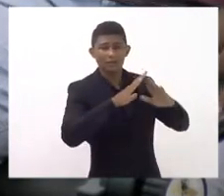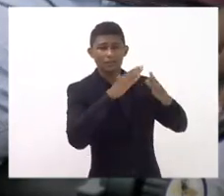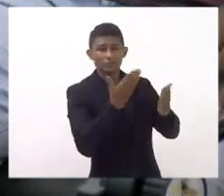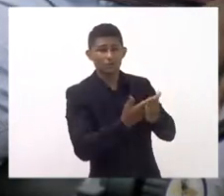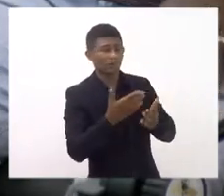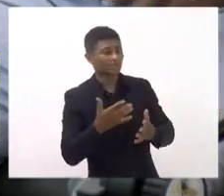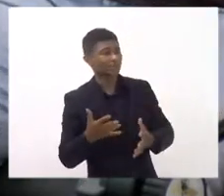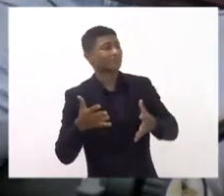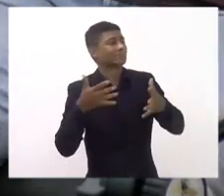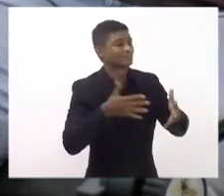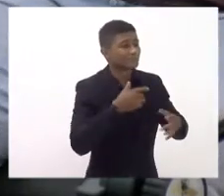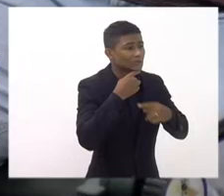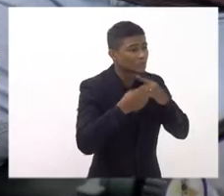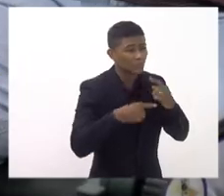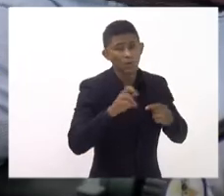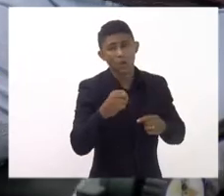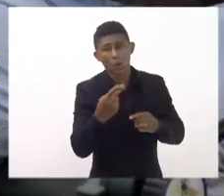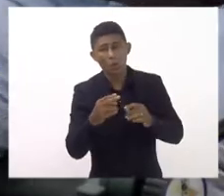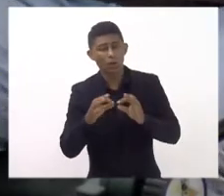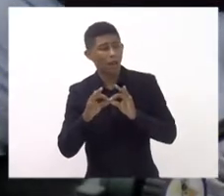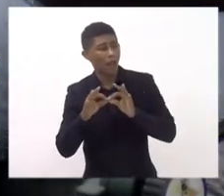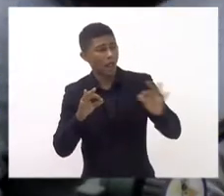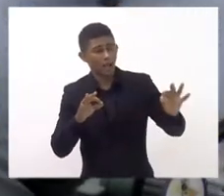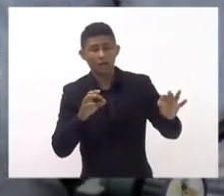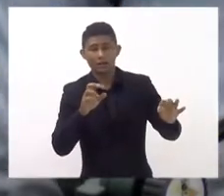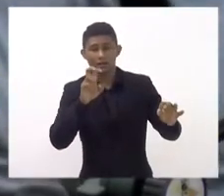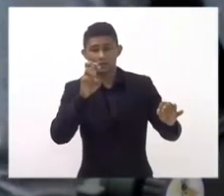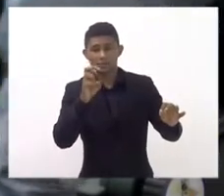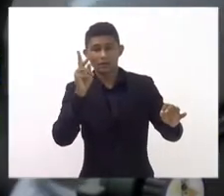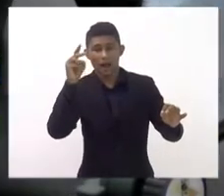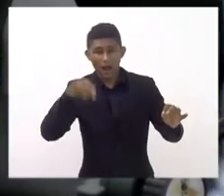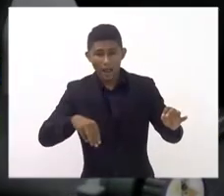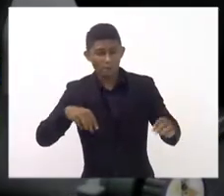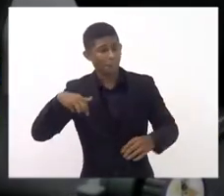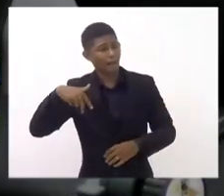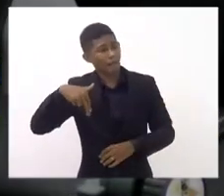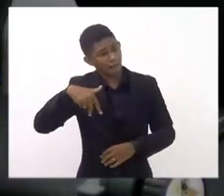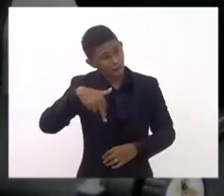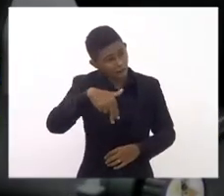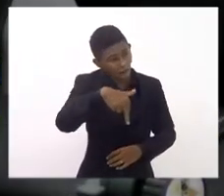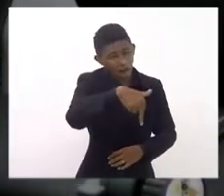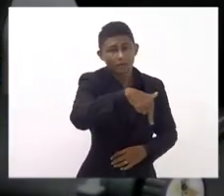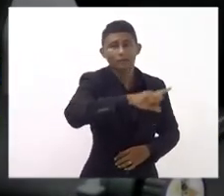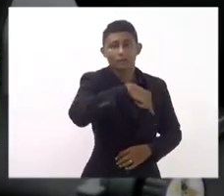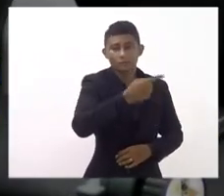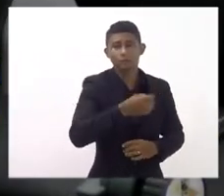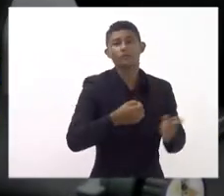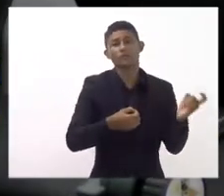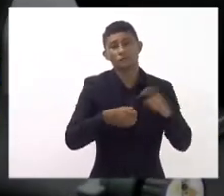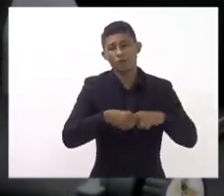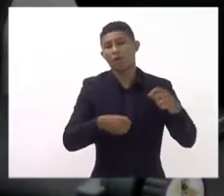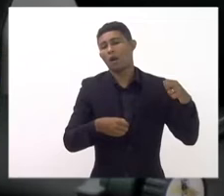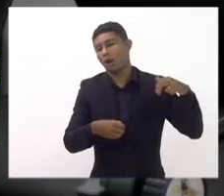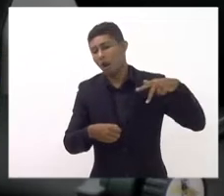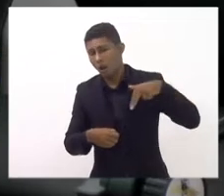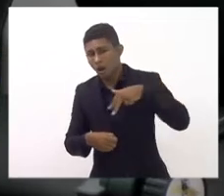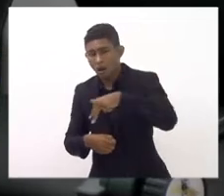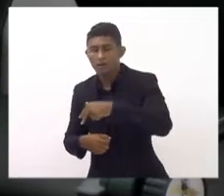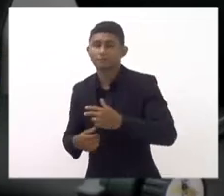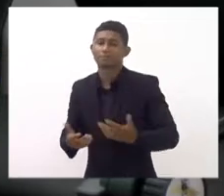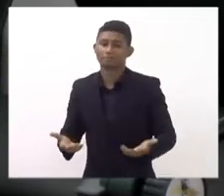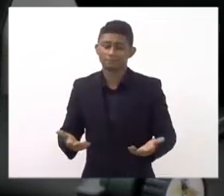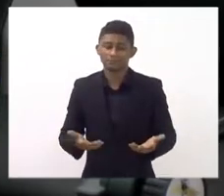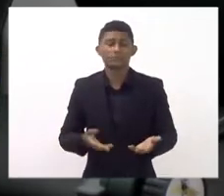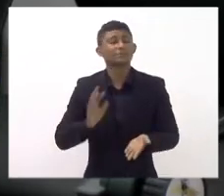5 quilômetros para assistir uma aula. A bem da verdade, deputado, falta políticas públicas por parte